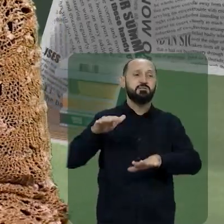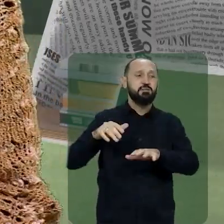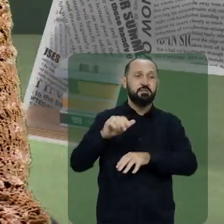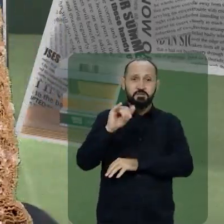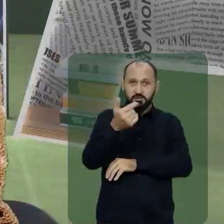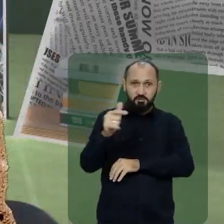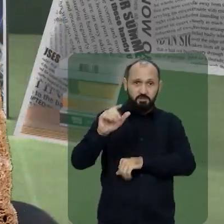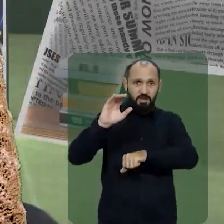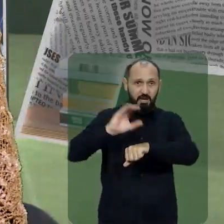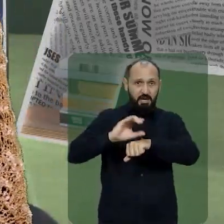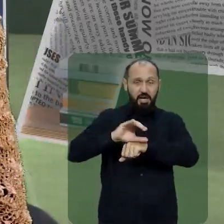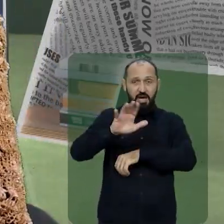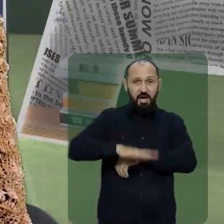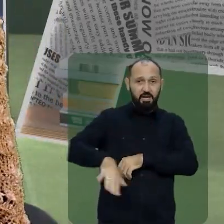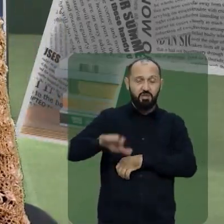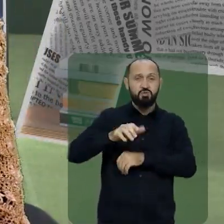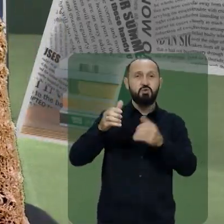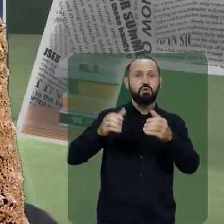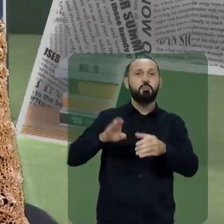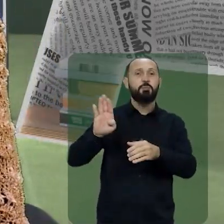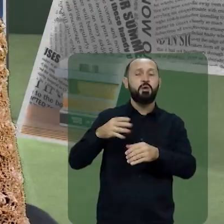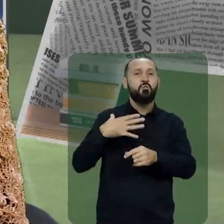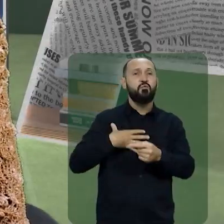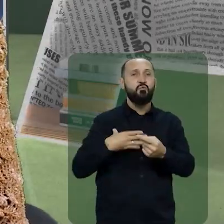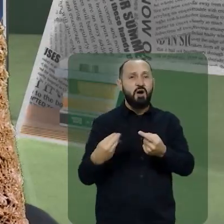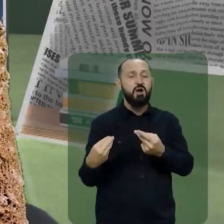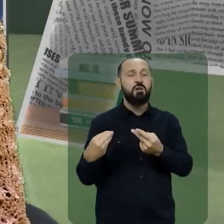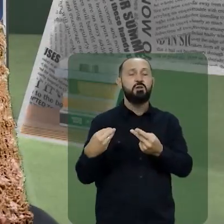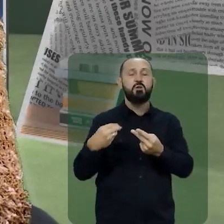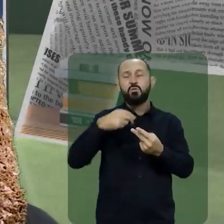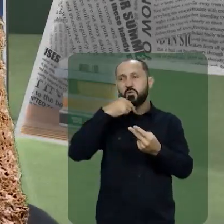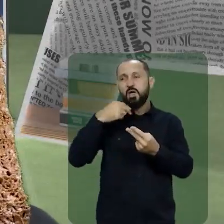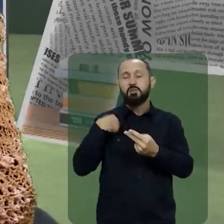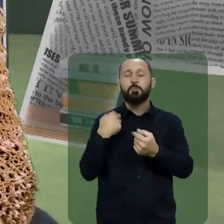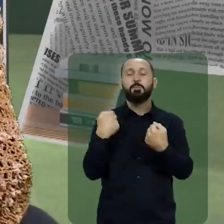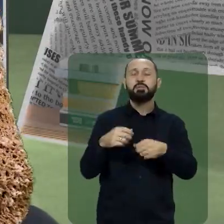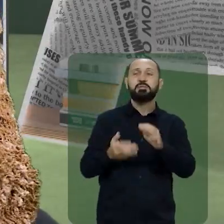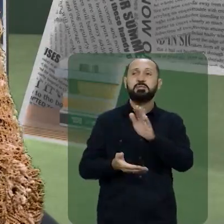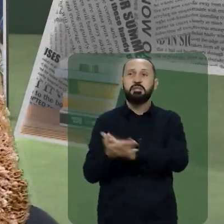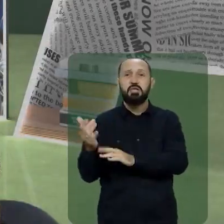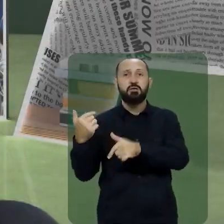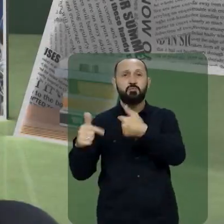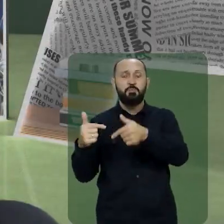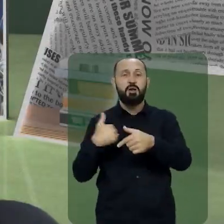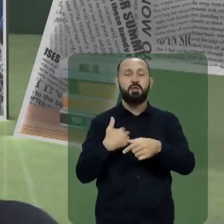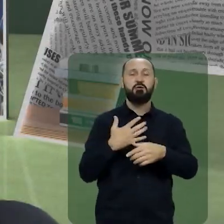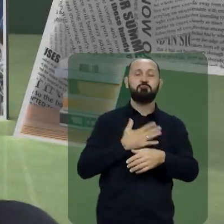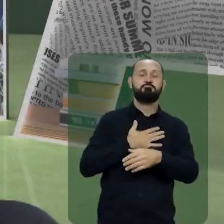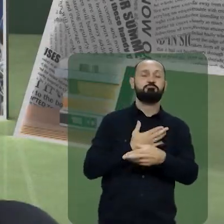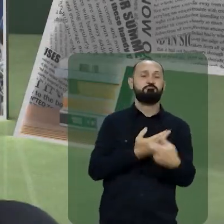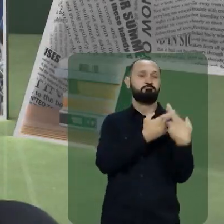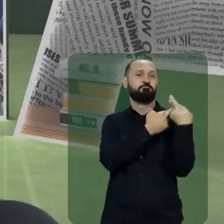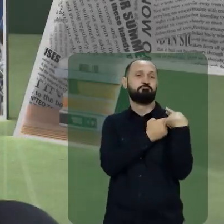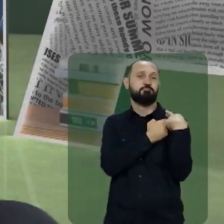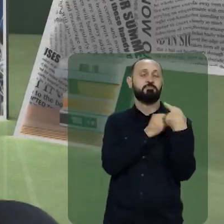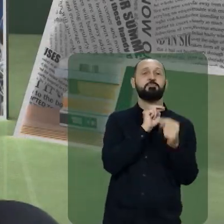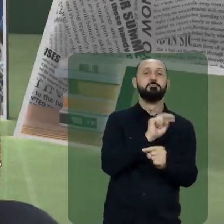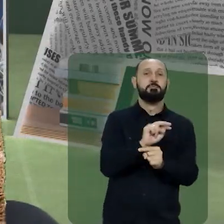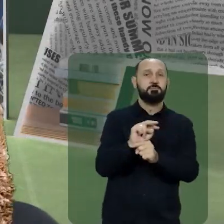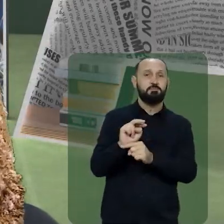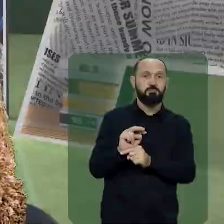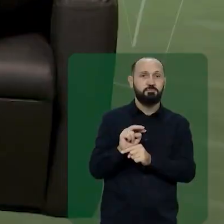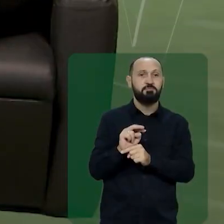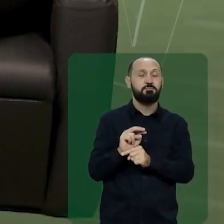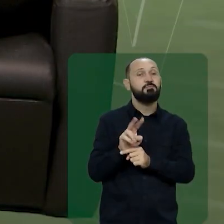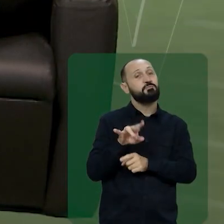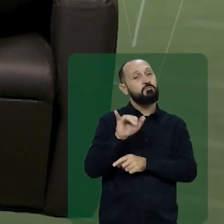não existe creche naquele bairro, o filho, a filha, o neto precisam trabalhar e acaba sobrecarregando essa mulher idosa